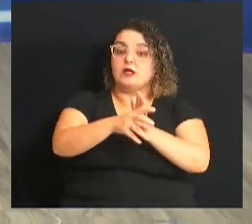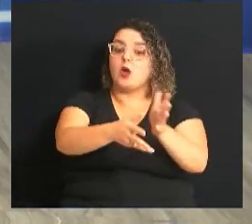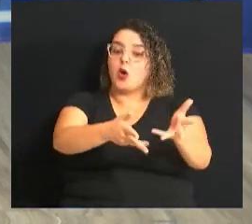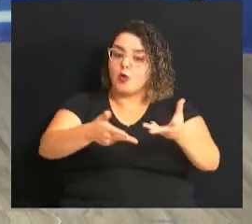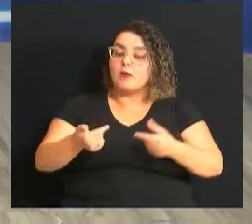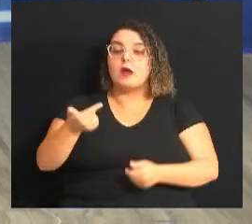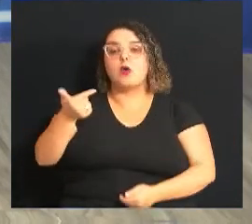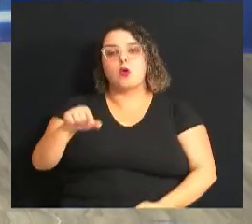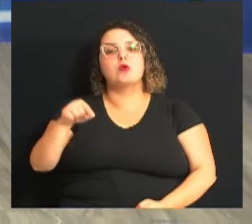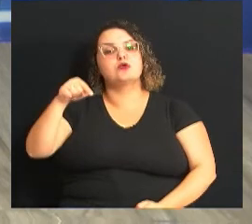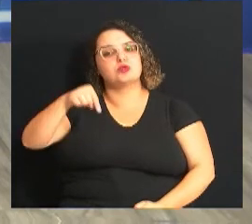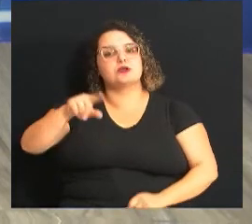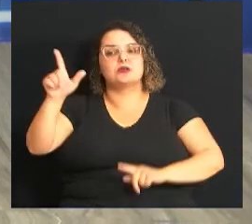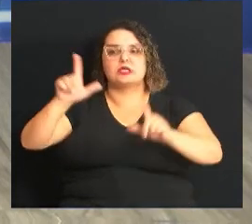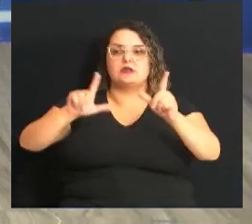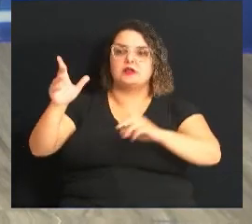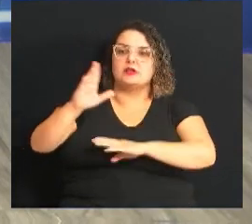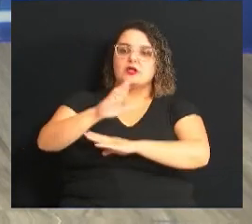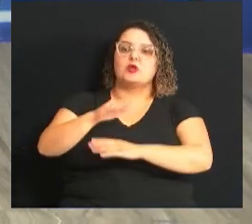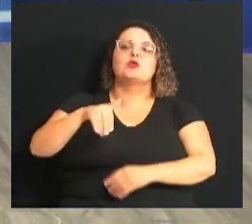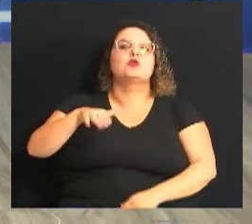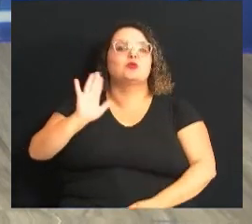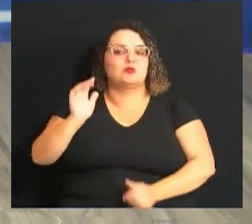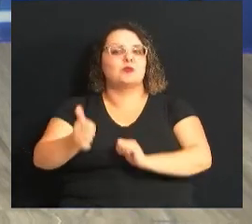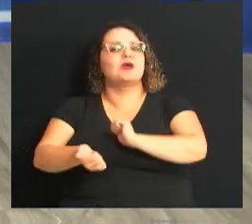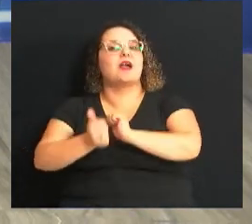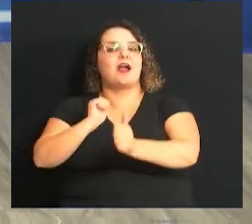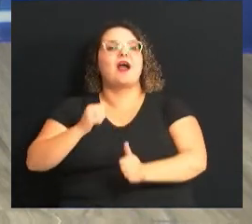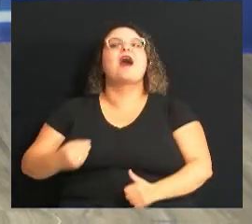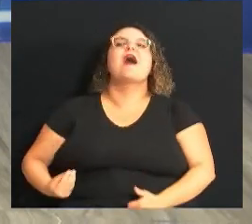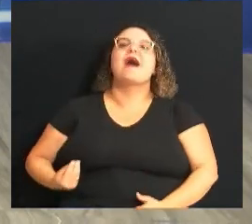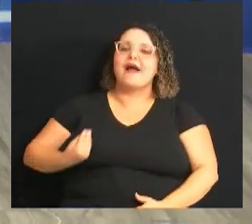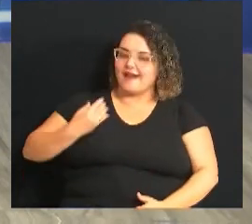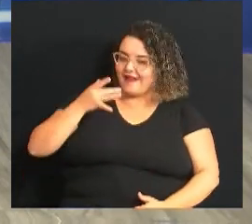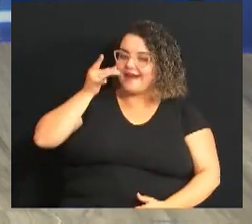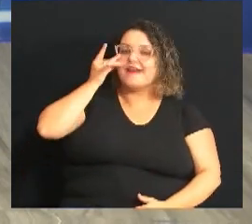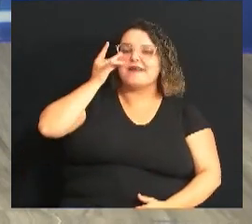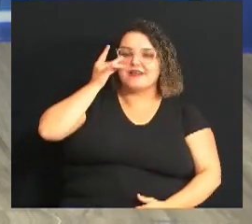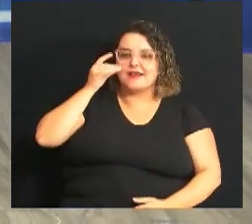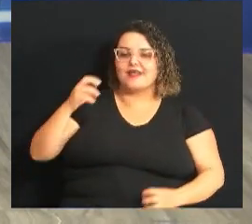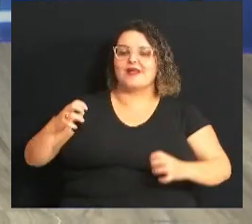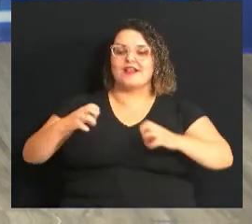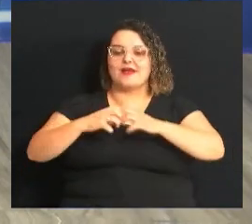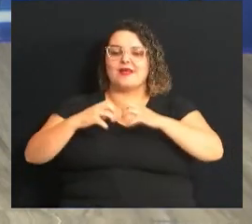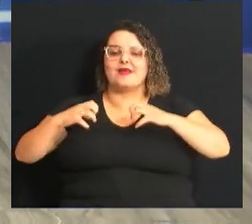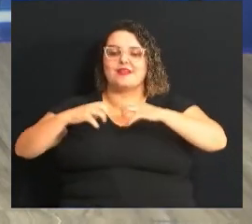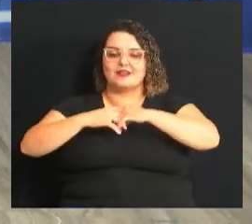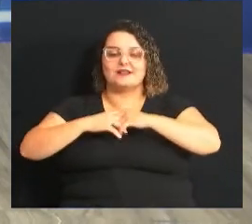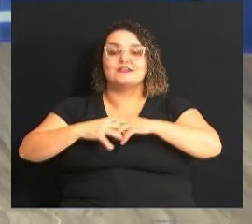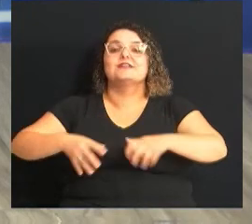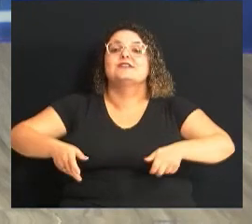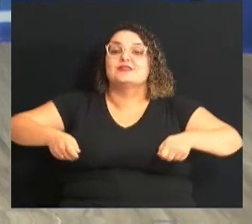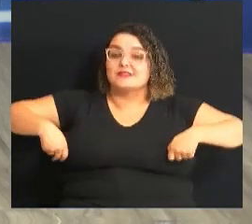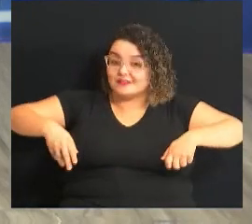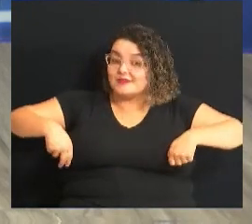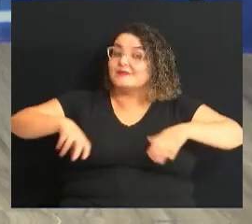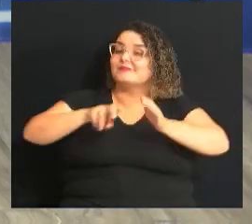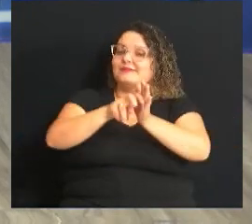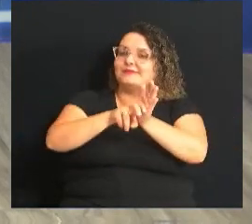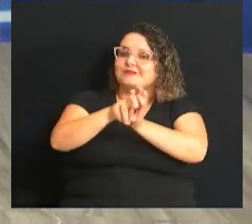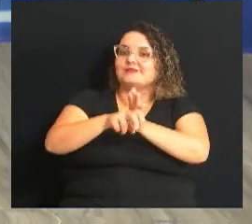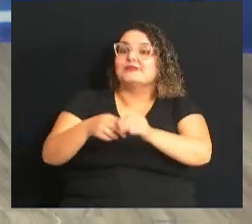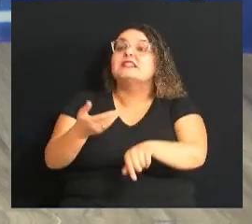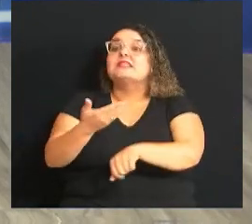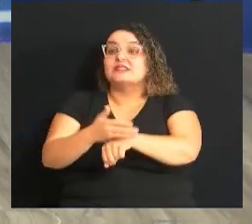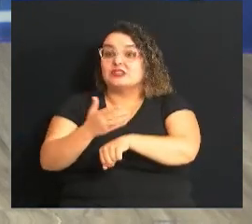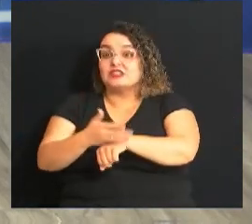aqui na TV Câmara Campinas, porque o Mais Esportes de hoje é ao vivo sobre rugby em cadeira de rodas. Eu vou entrevistar uma treinadora que já